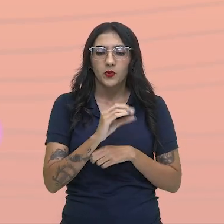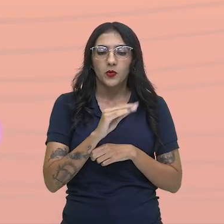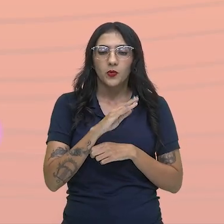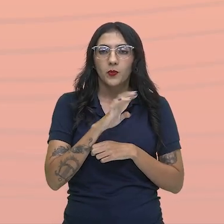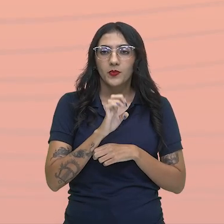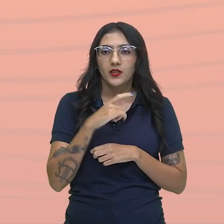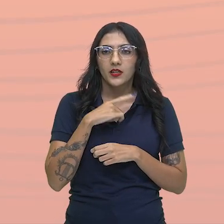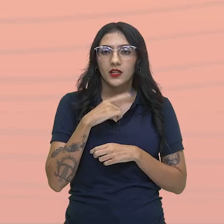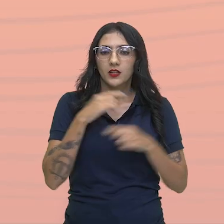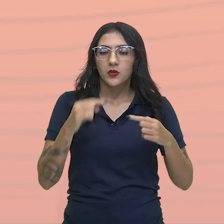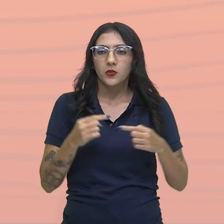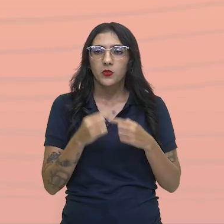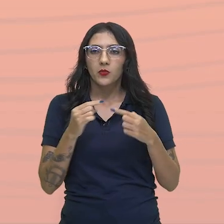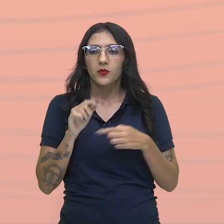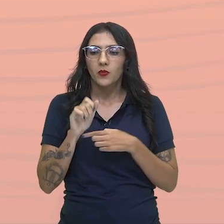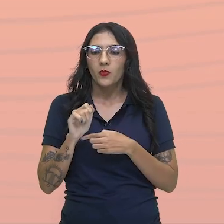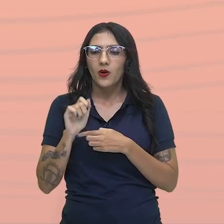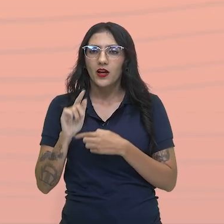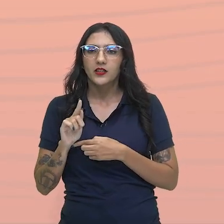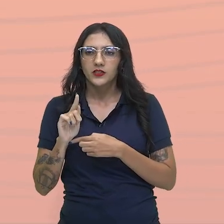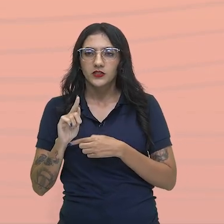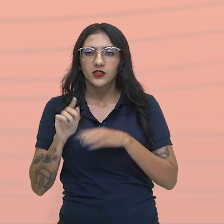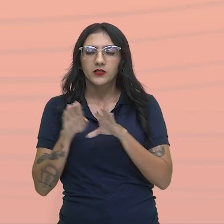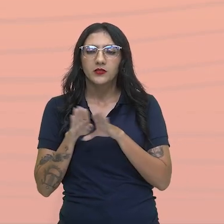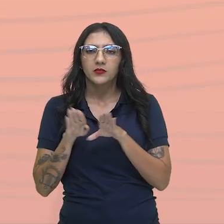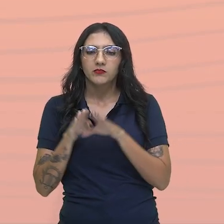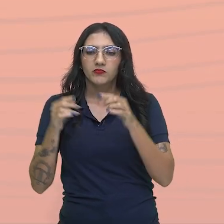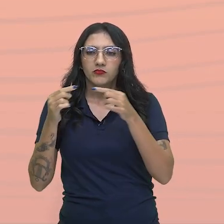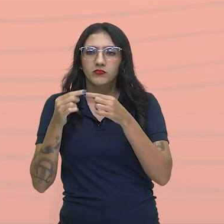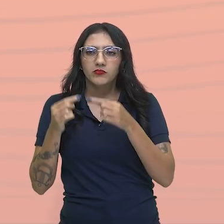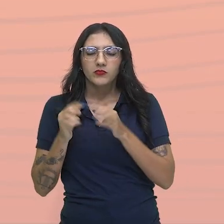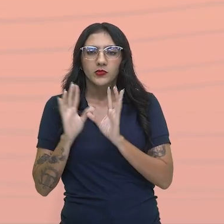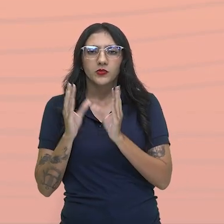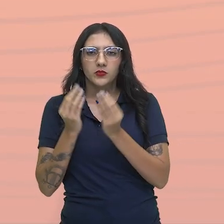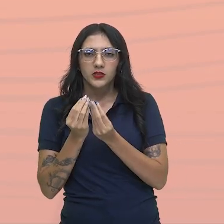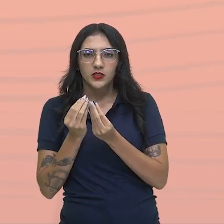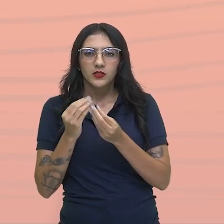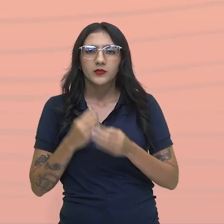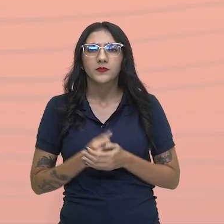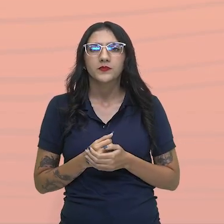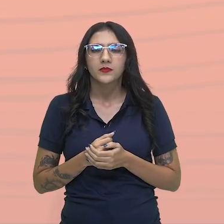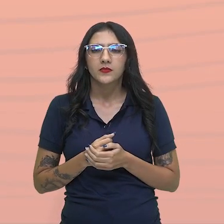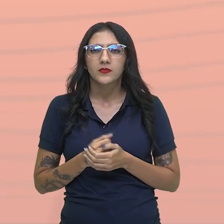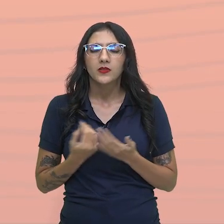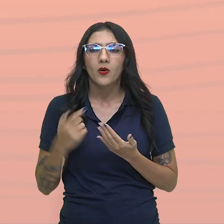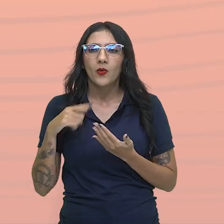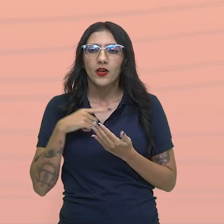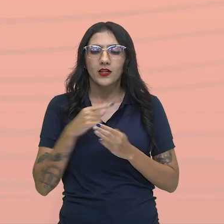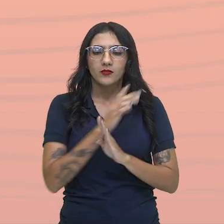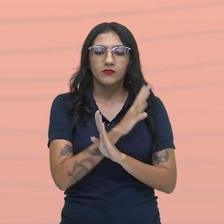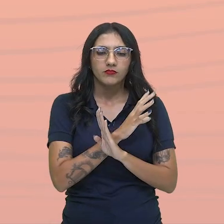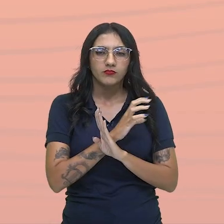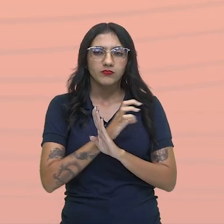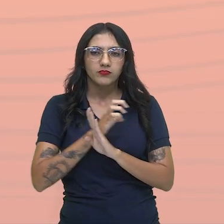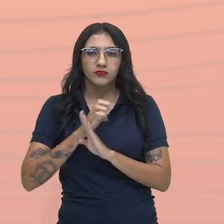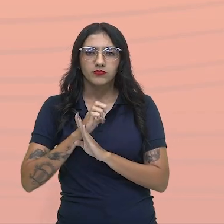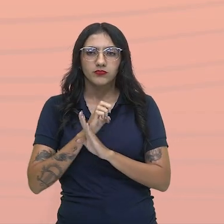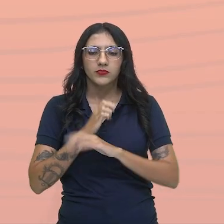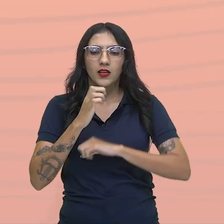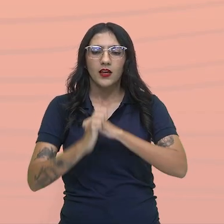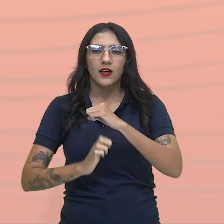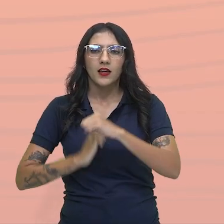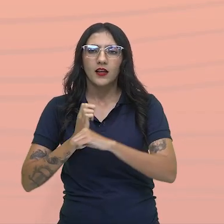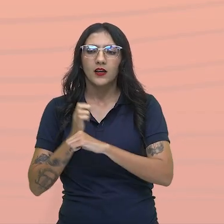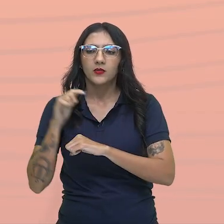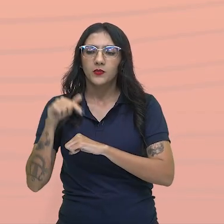íons prata, presente na solução de nitrato de prata. O cobre doa elétrons para os íons prata, que se depositam